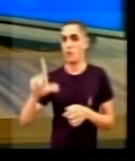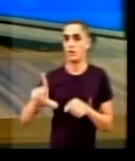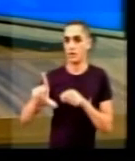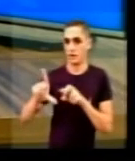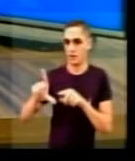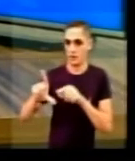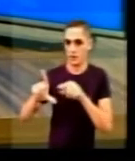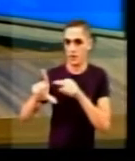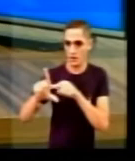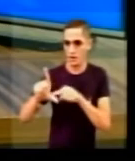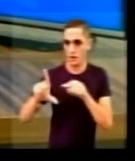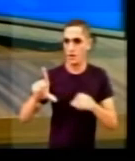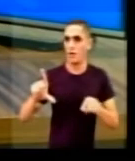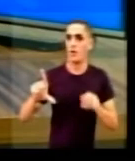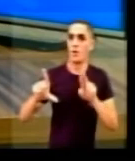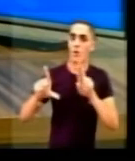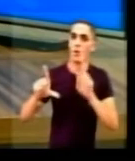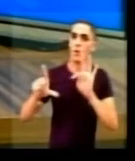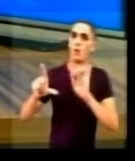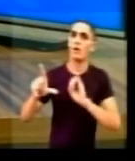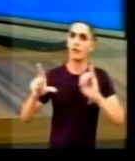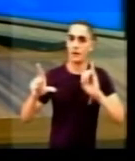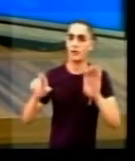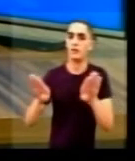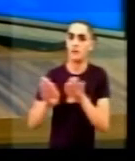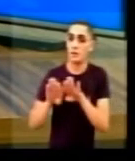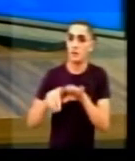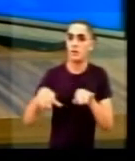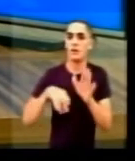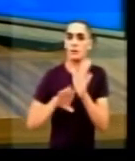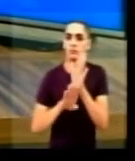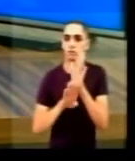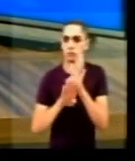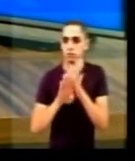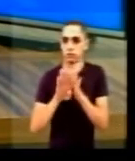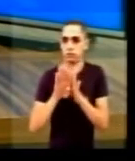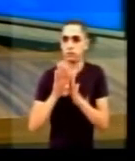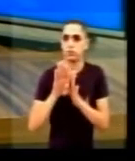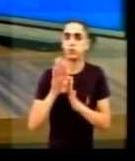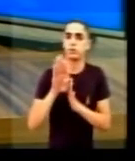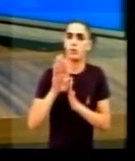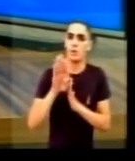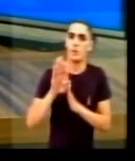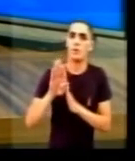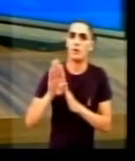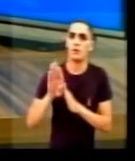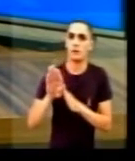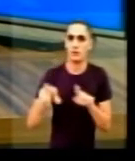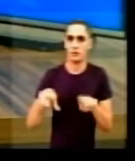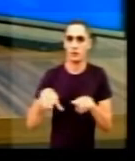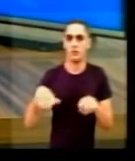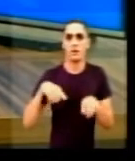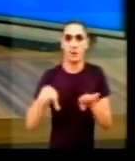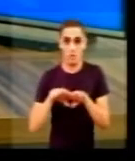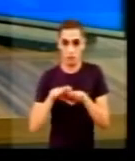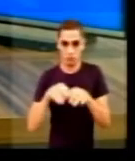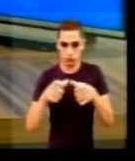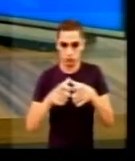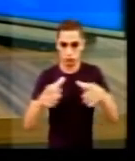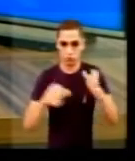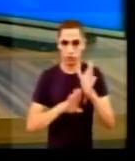houve essa tendência de aumento da síndrome respiratória aguda grave, né? E de